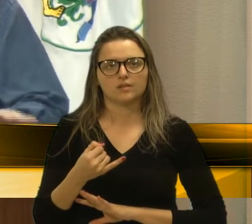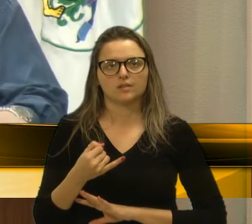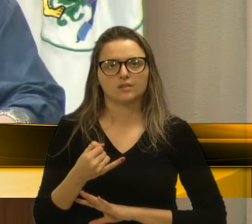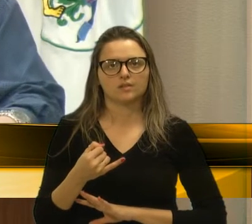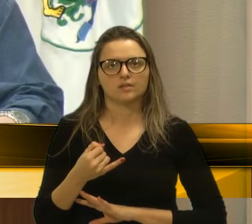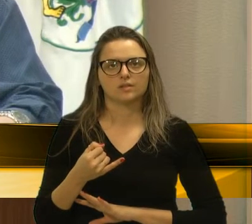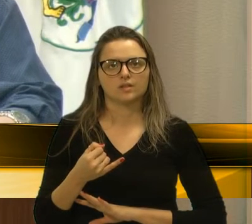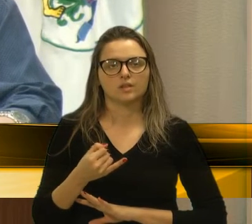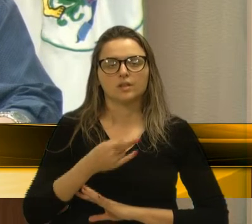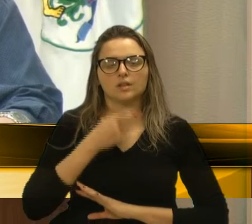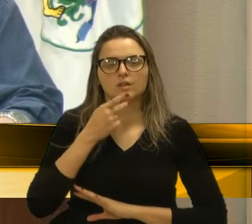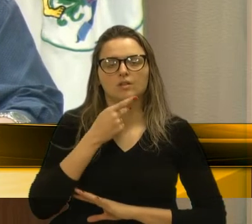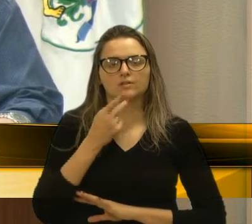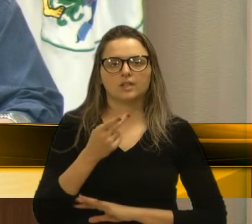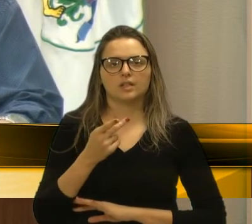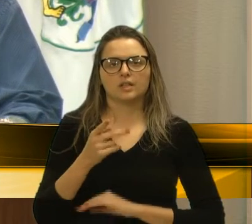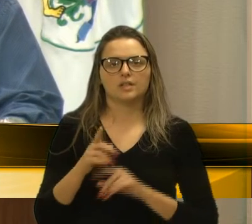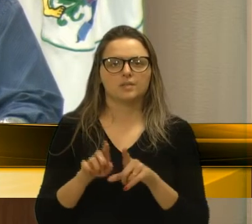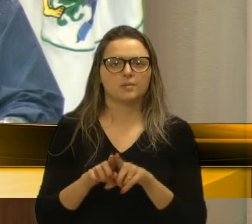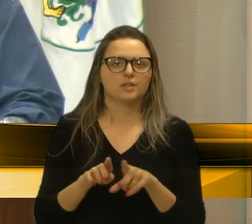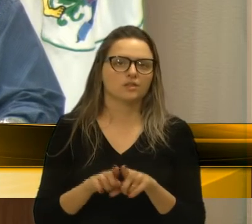falar, e nunca é demais falar,